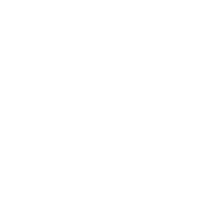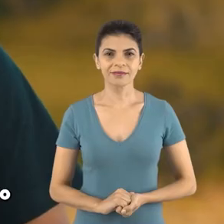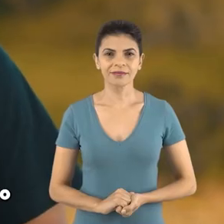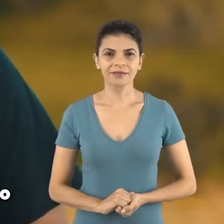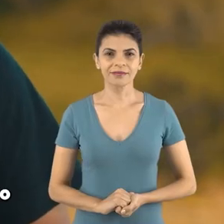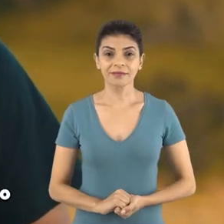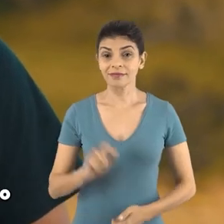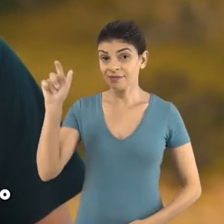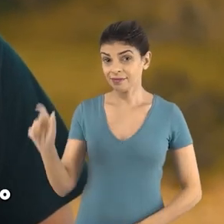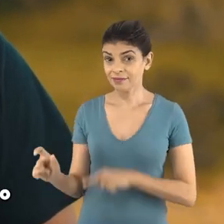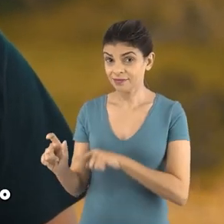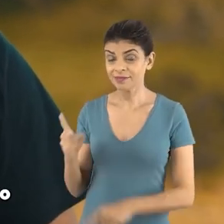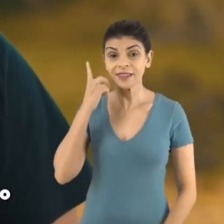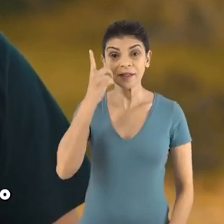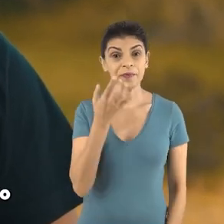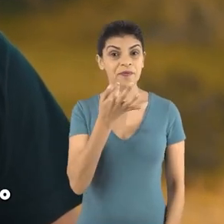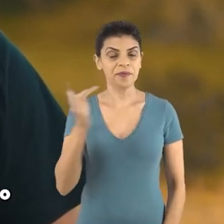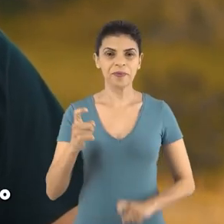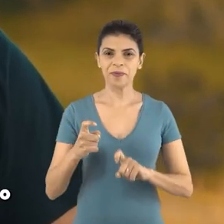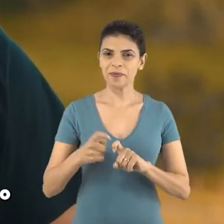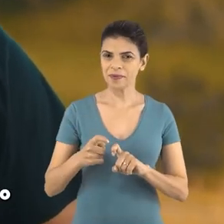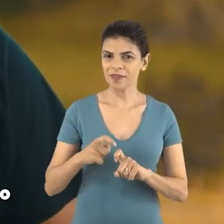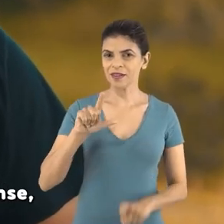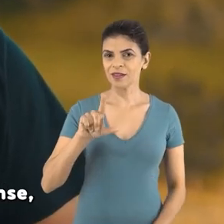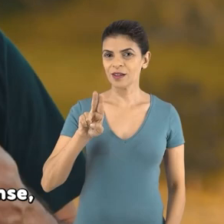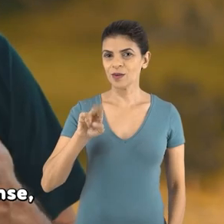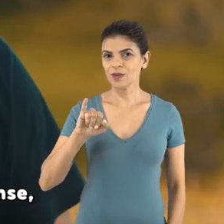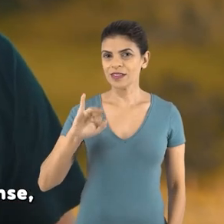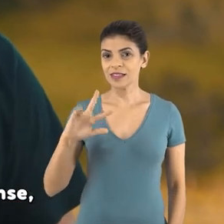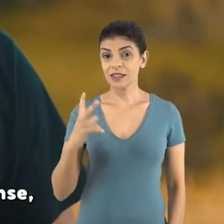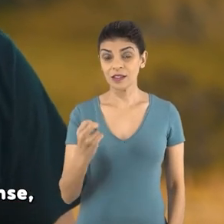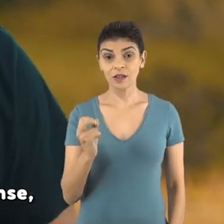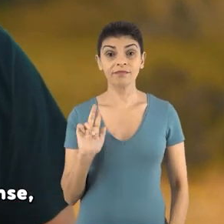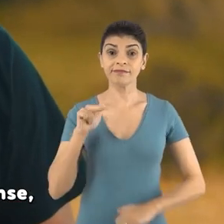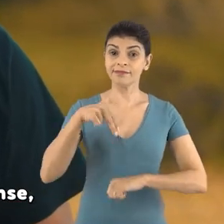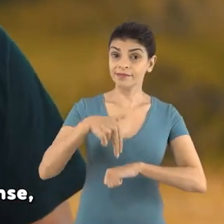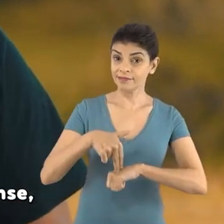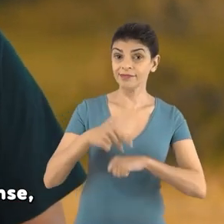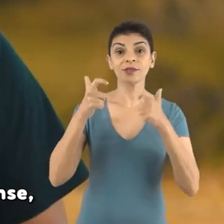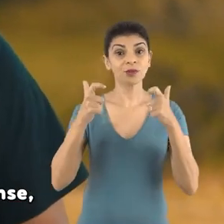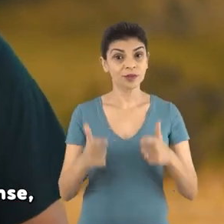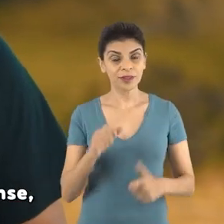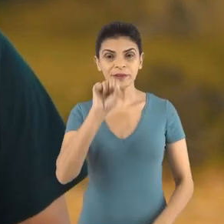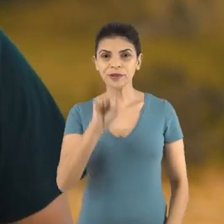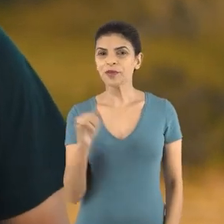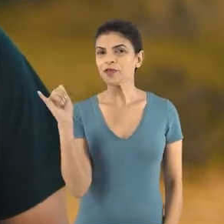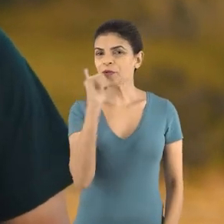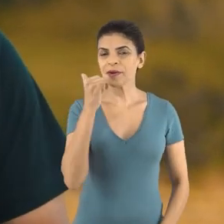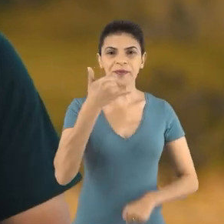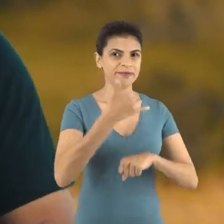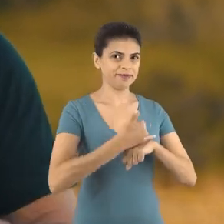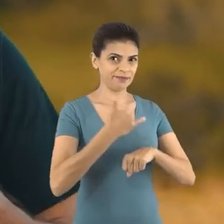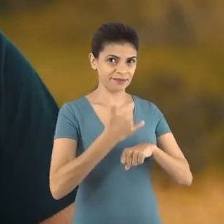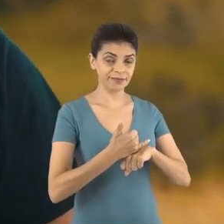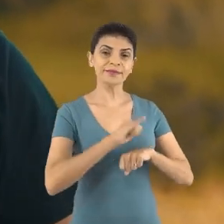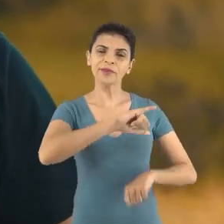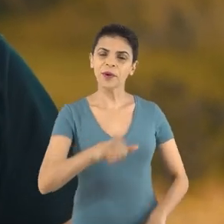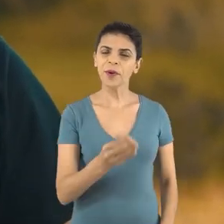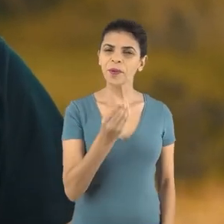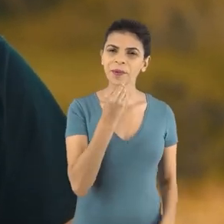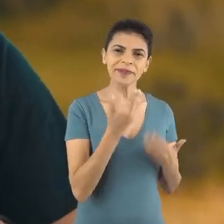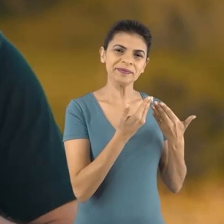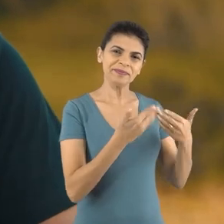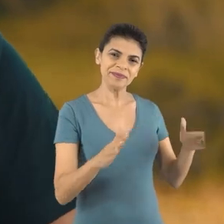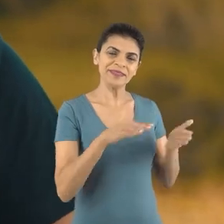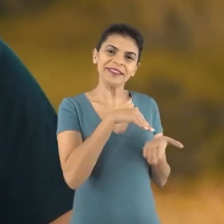eu sou o deputado federal e médico Dr Luizinho Hoje eu tô aqui em Volta Redonda no Sul Fluminense onde nós tivemos a oportunidade